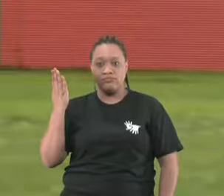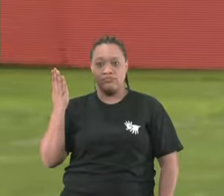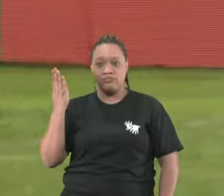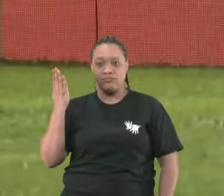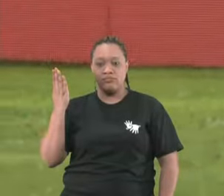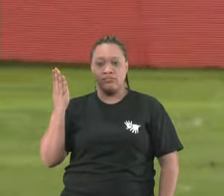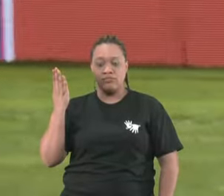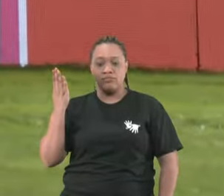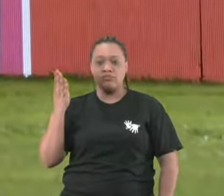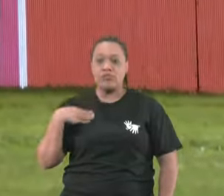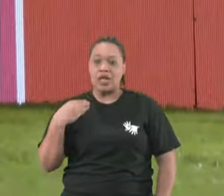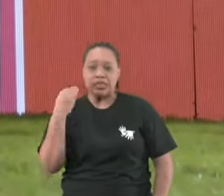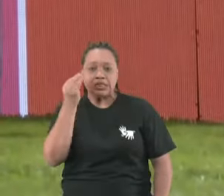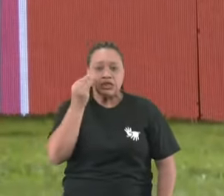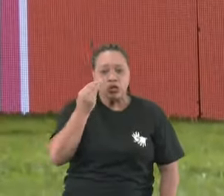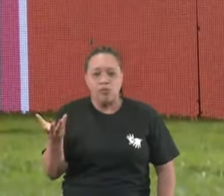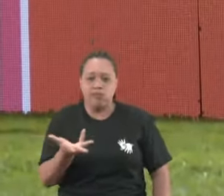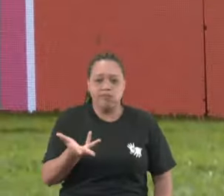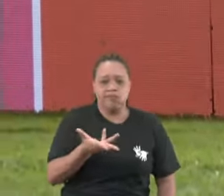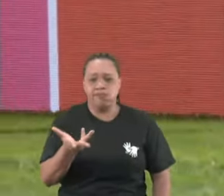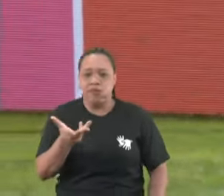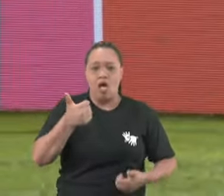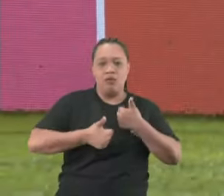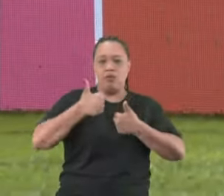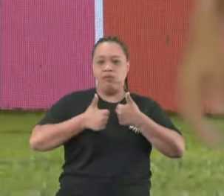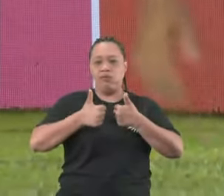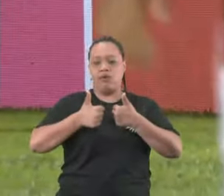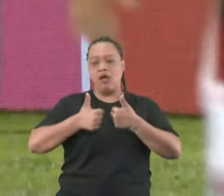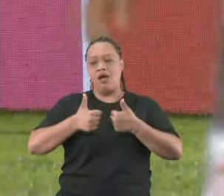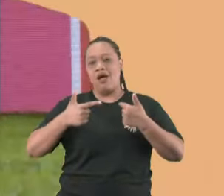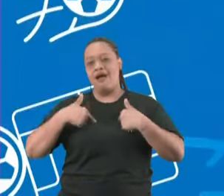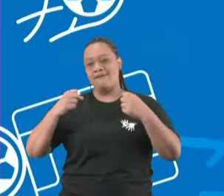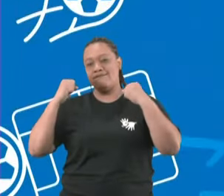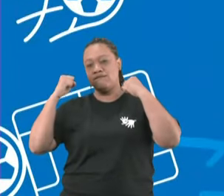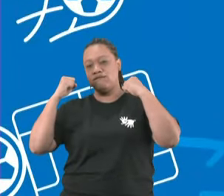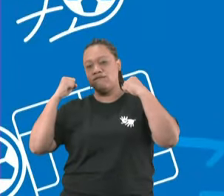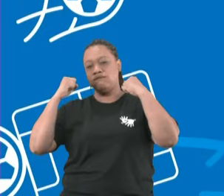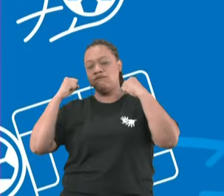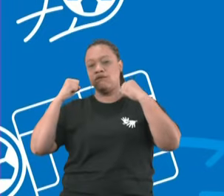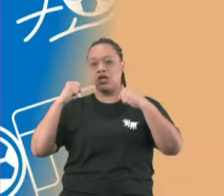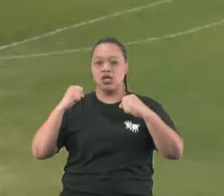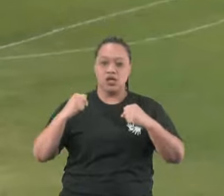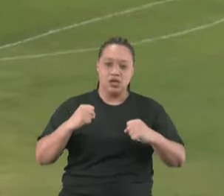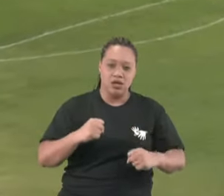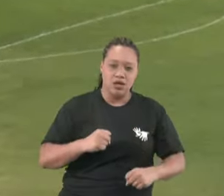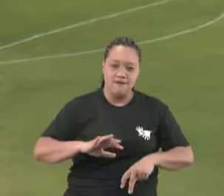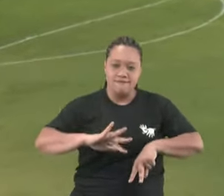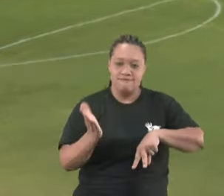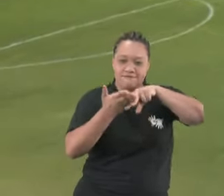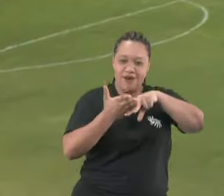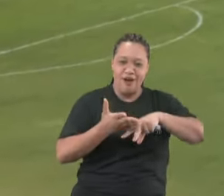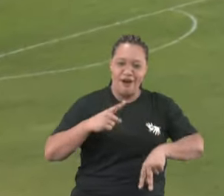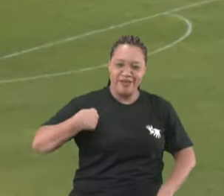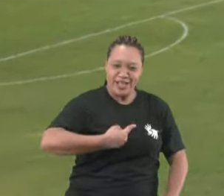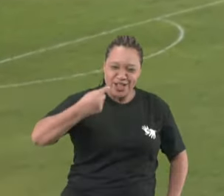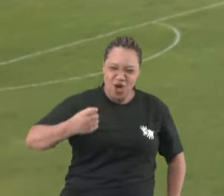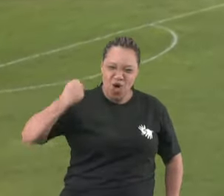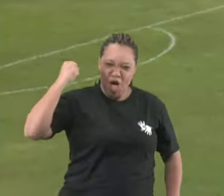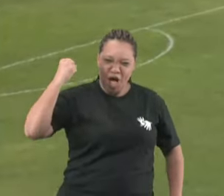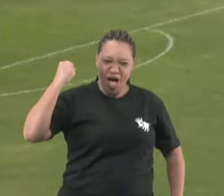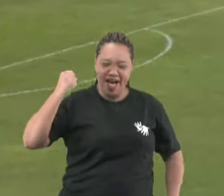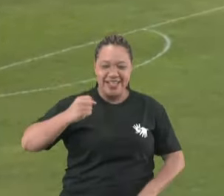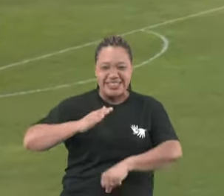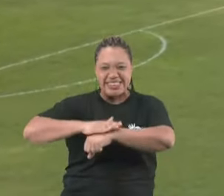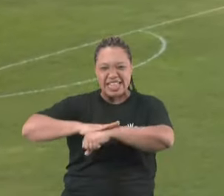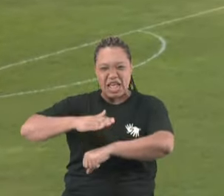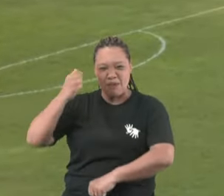Como o Edilson tentou acelerar. E a comemoração do Formiga. Falta pra nós! Tô ganhando tempo,